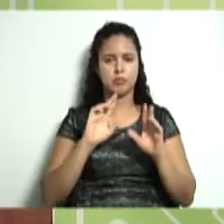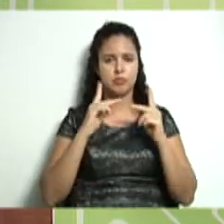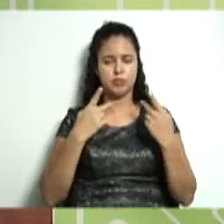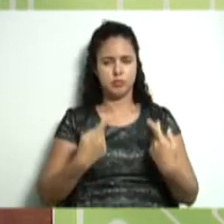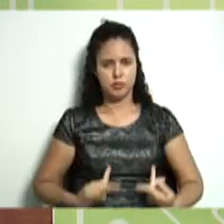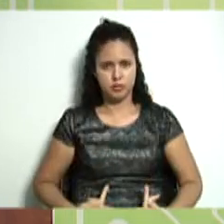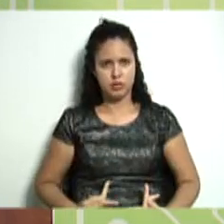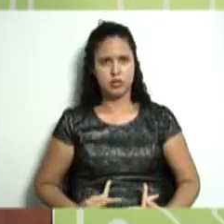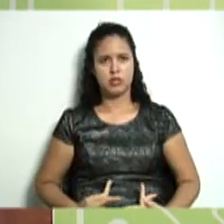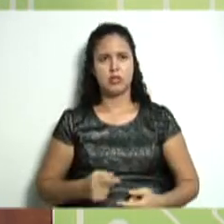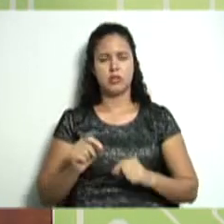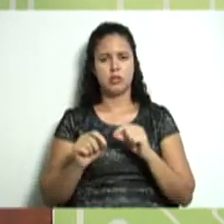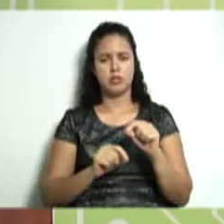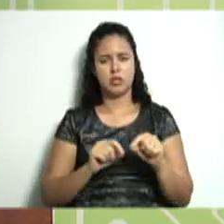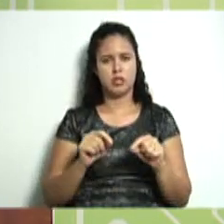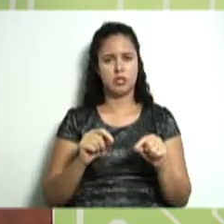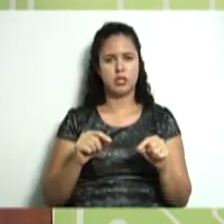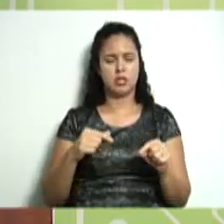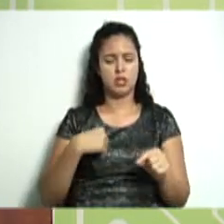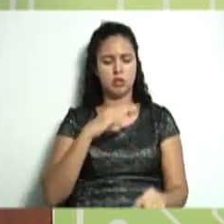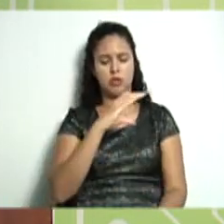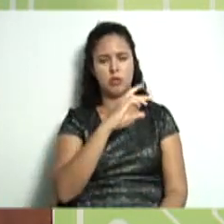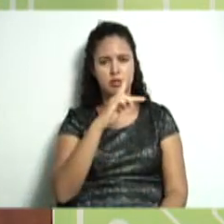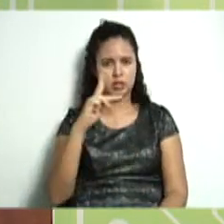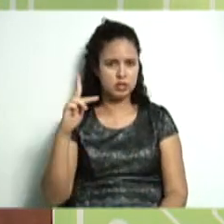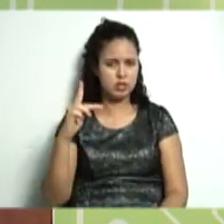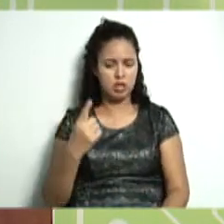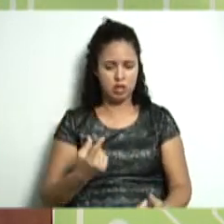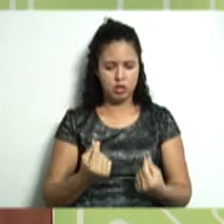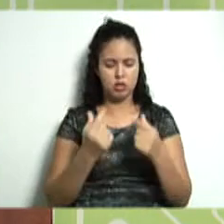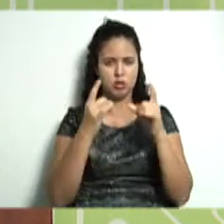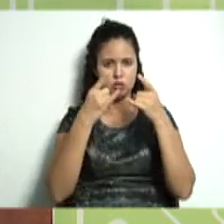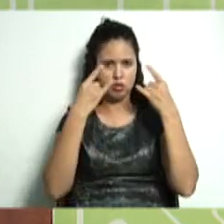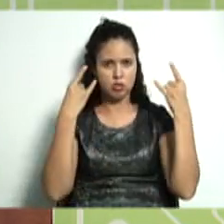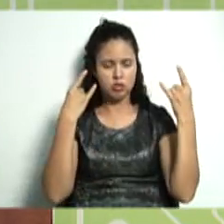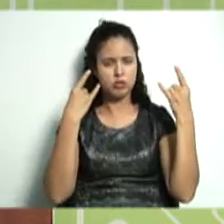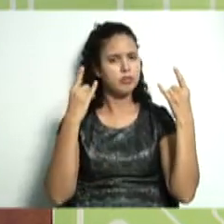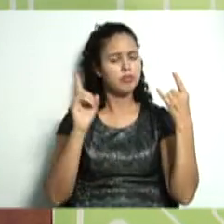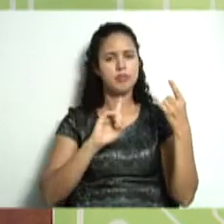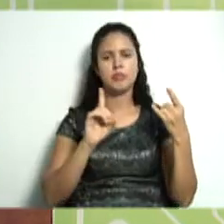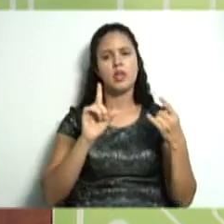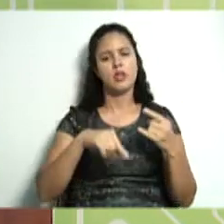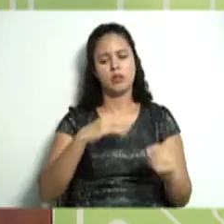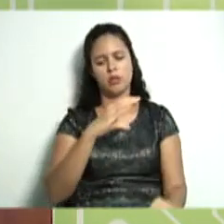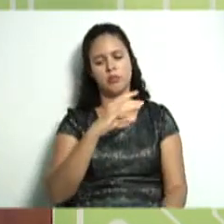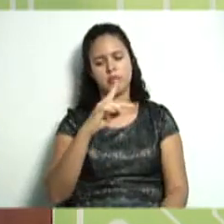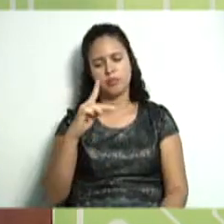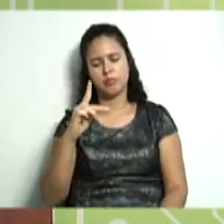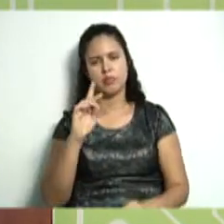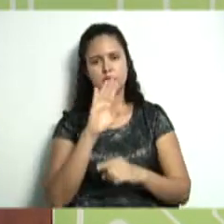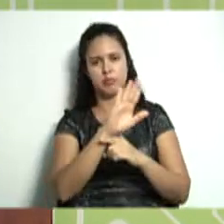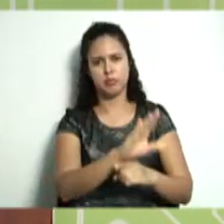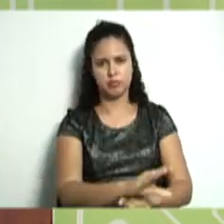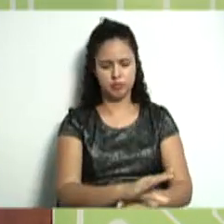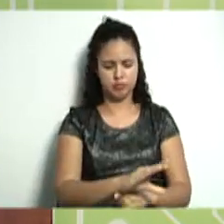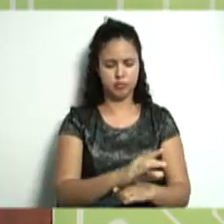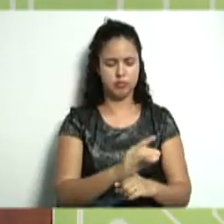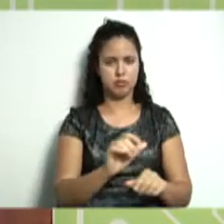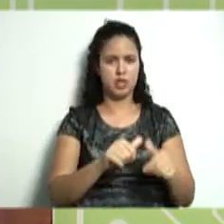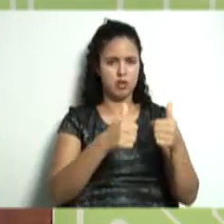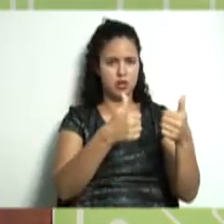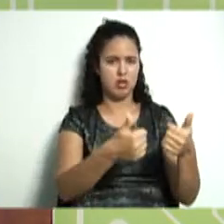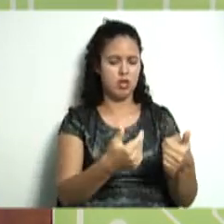humanista que existe. Eu não tenho cooperativas para lucro, eu tenho cooperativas para melhorar a renda das pessoas, para